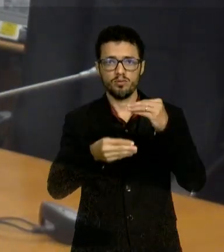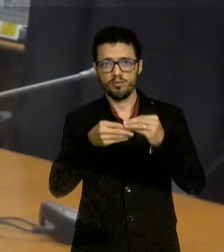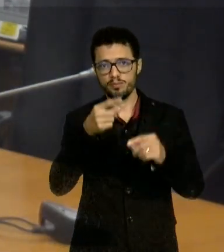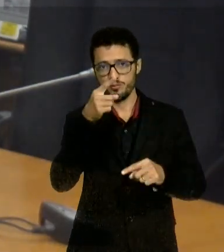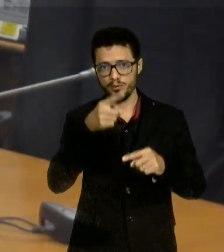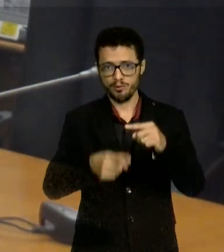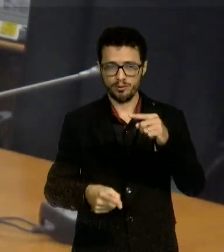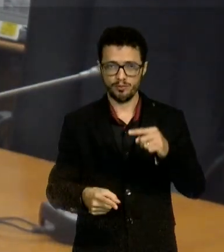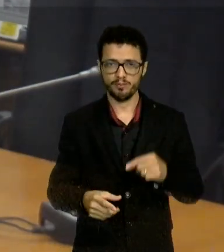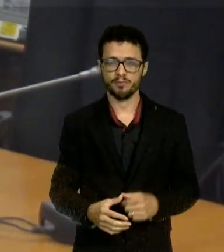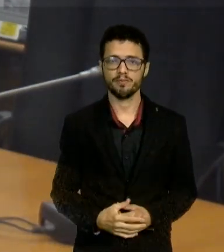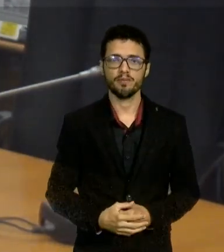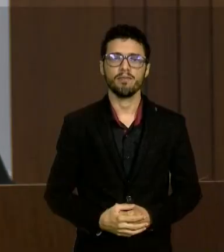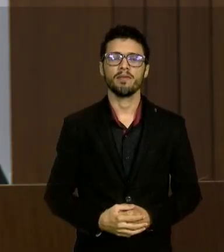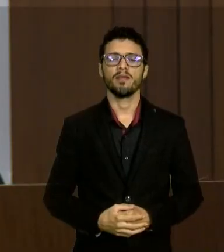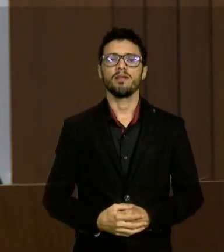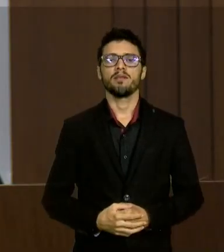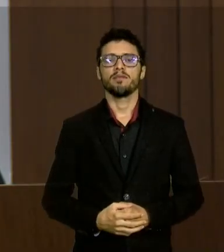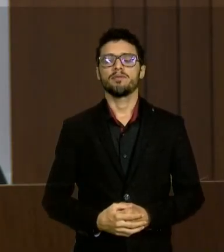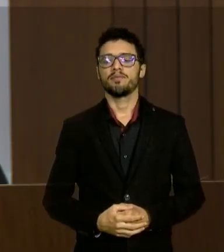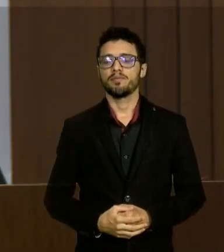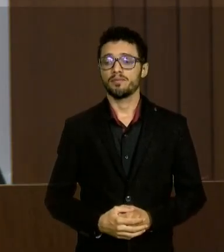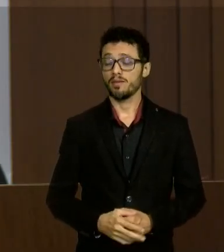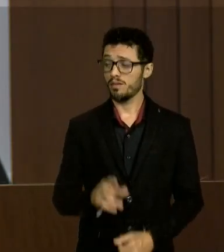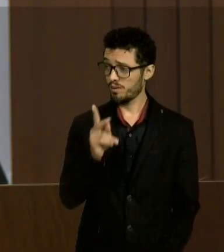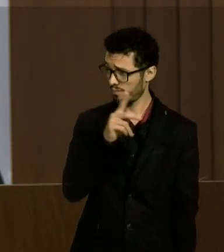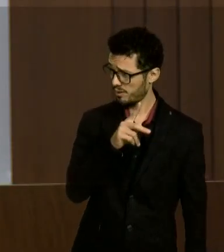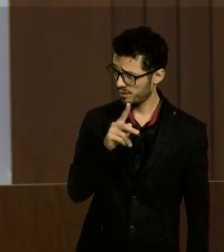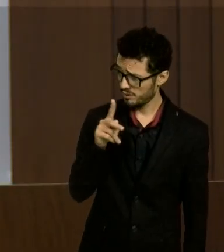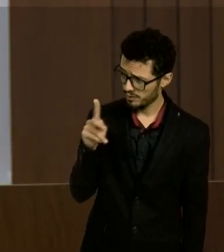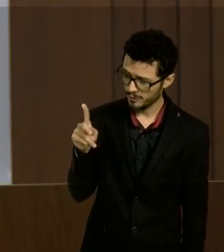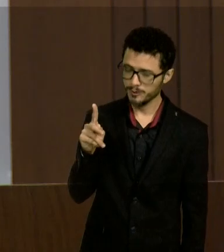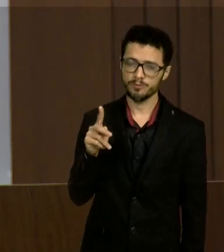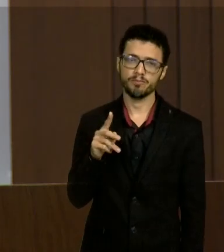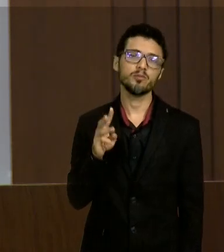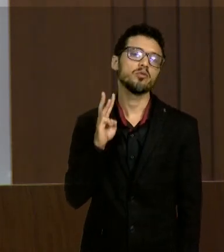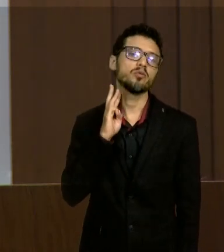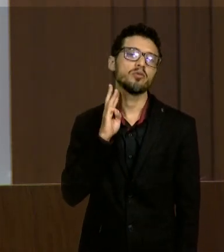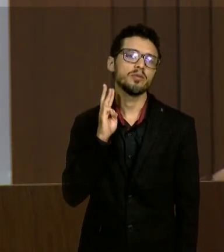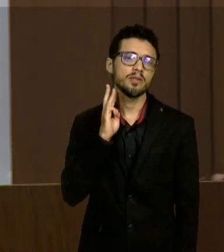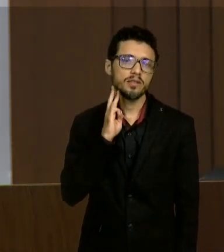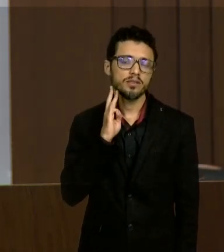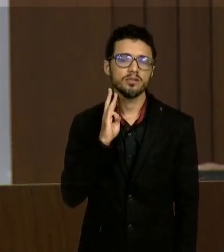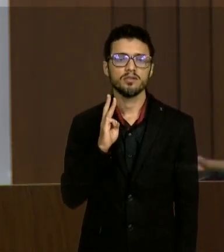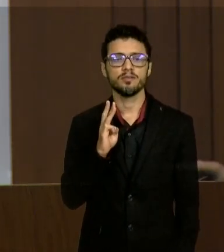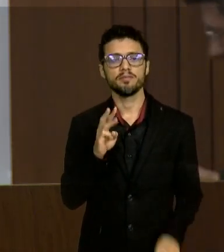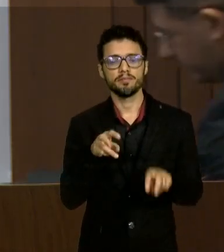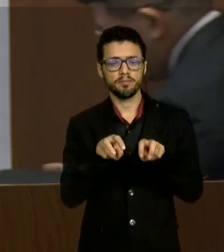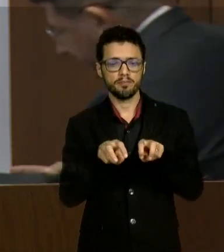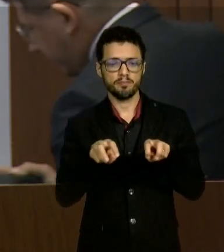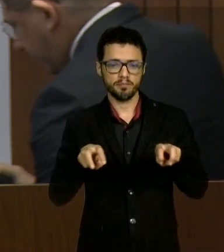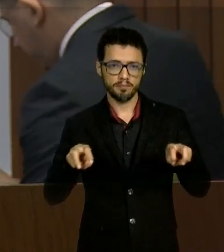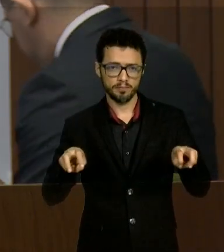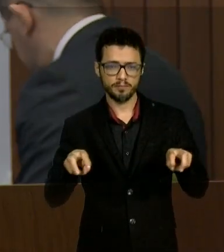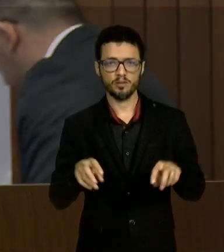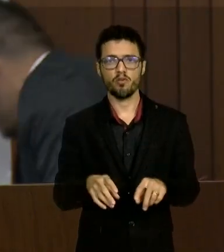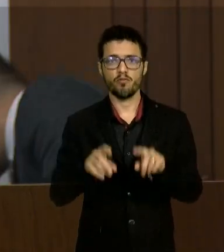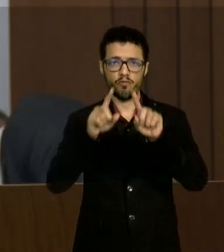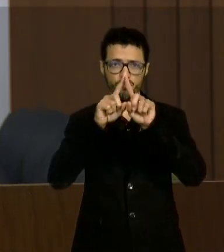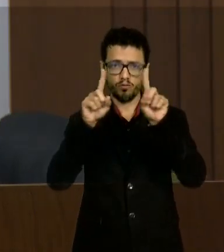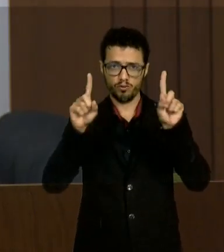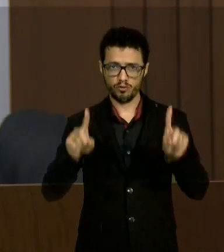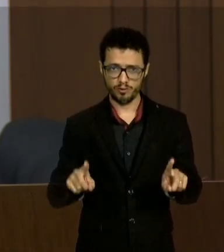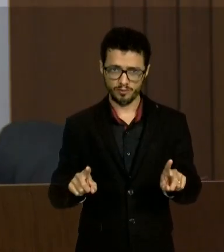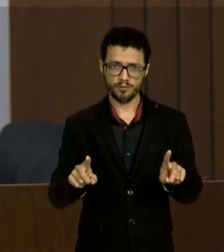Senhor presidente, deputado Arthur do Cusso, demais membros da mesa, servidores desta casa,